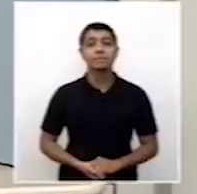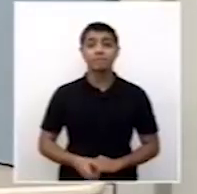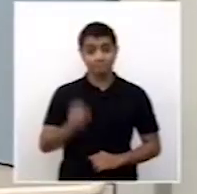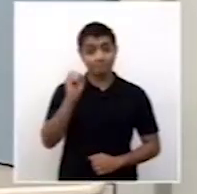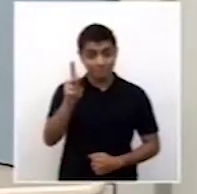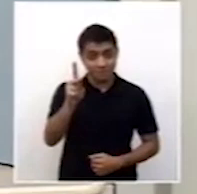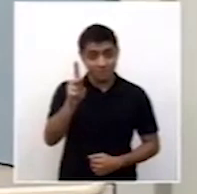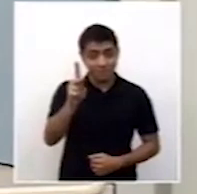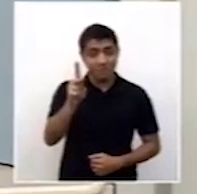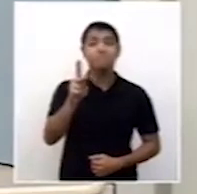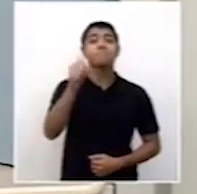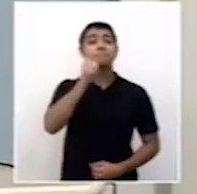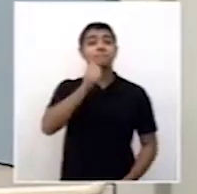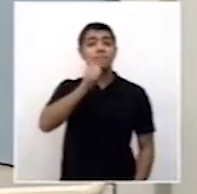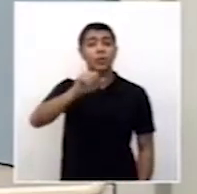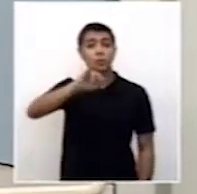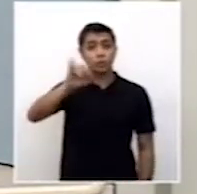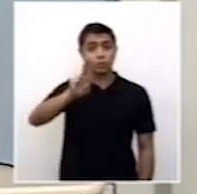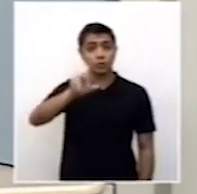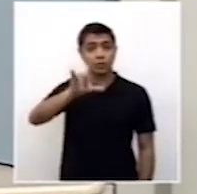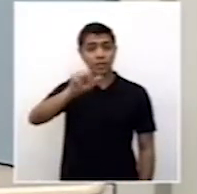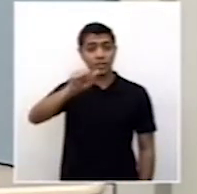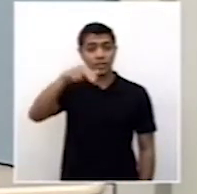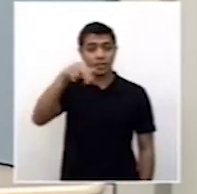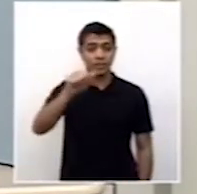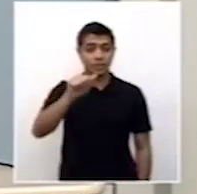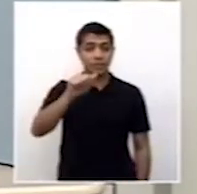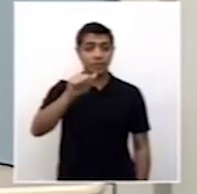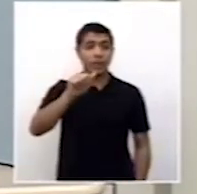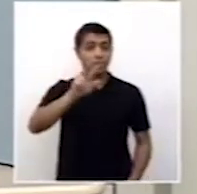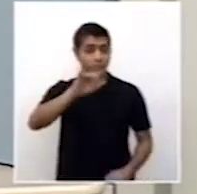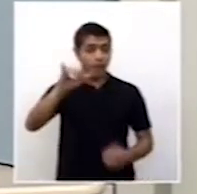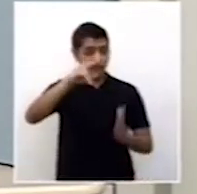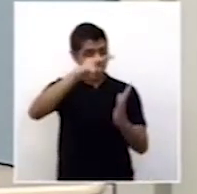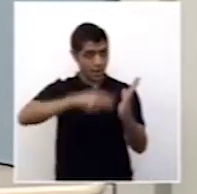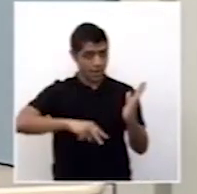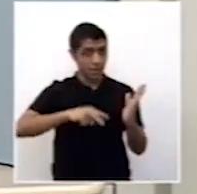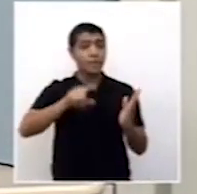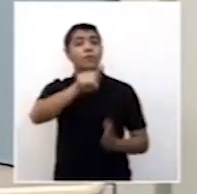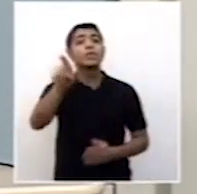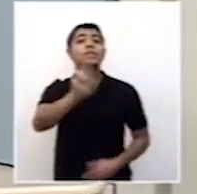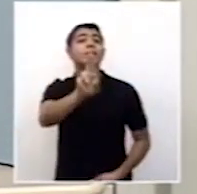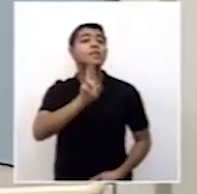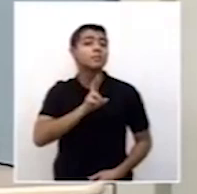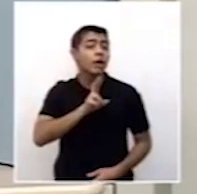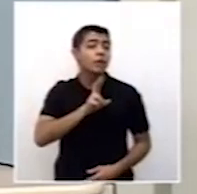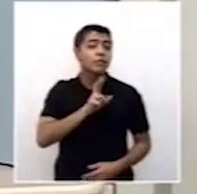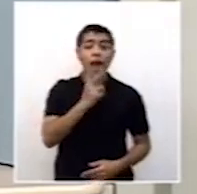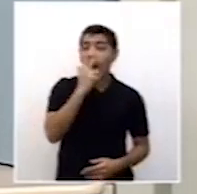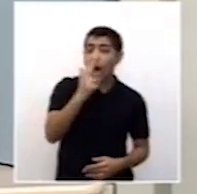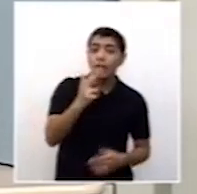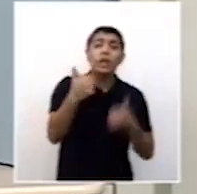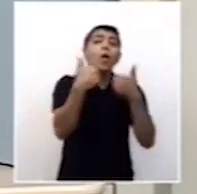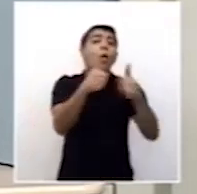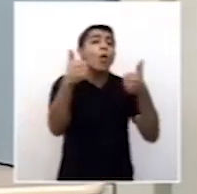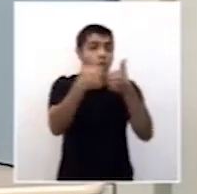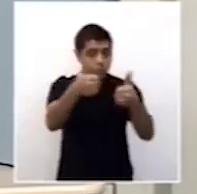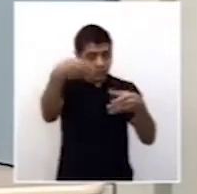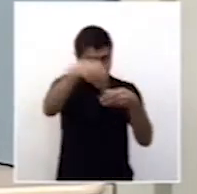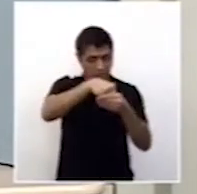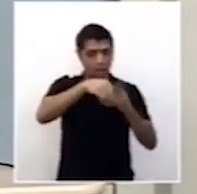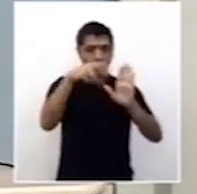Ok, a Juliana vai ler aqui o que vocês responderam, se vocês acham que no ônibus deveria, no transporte público, deveria haver